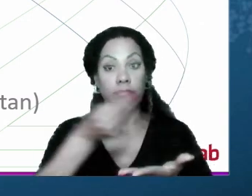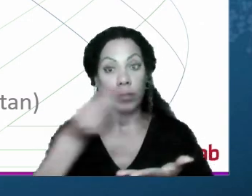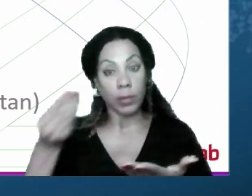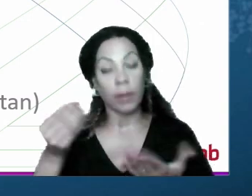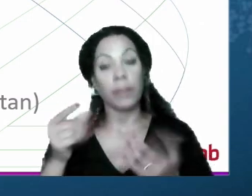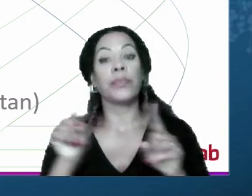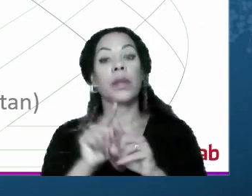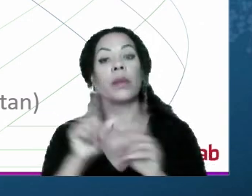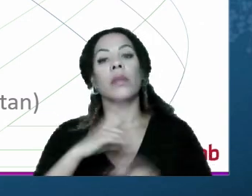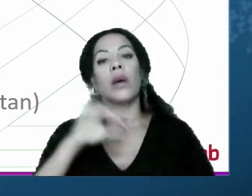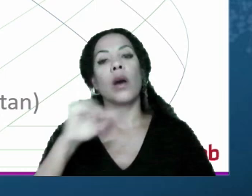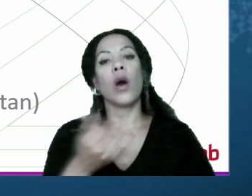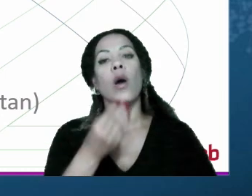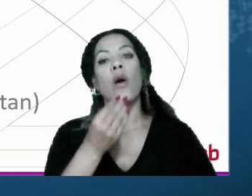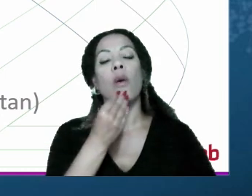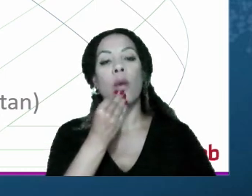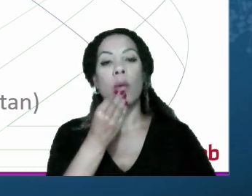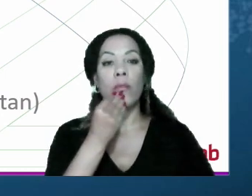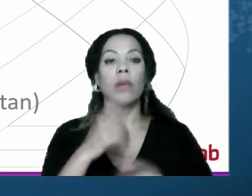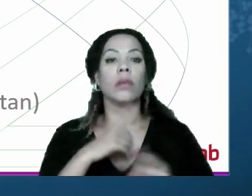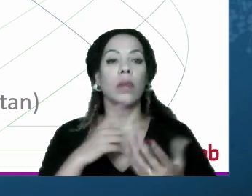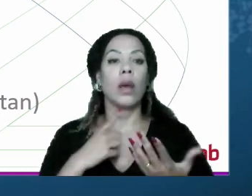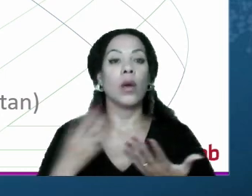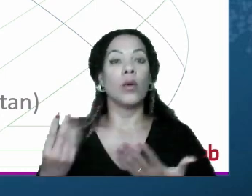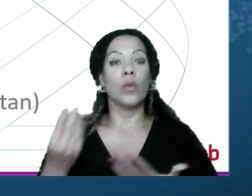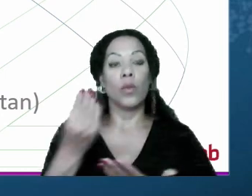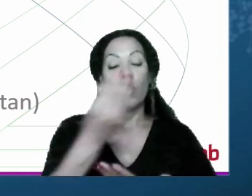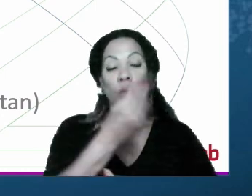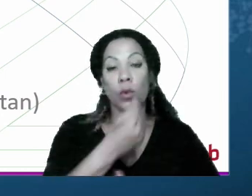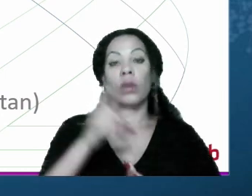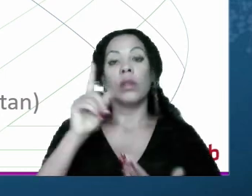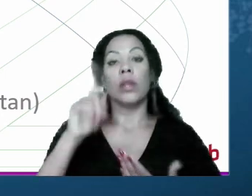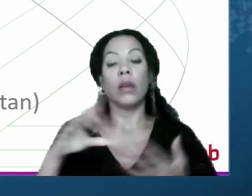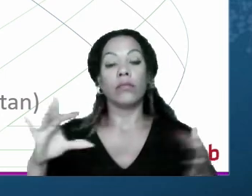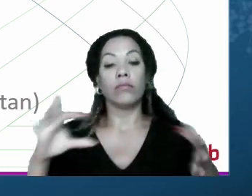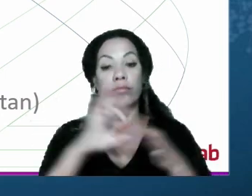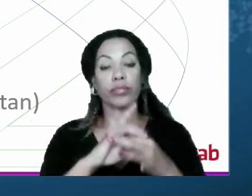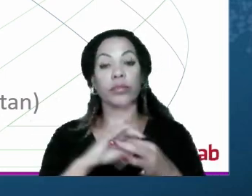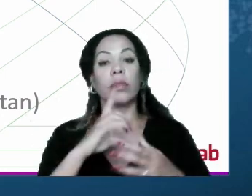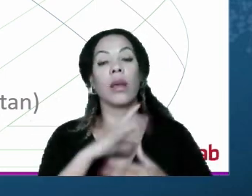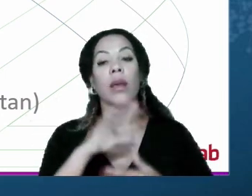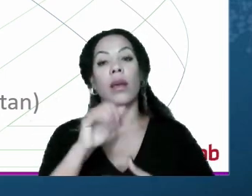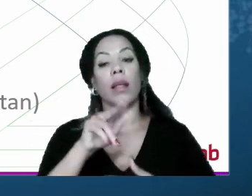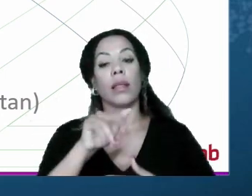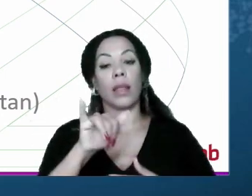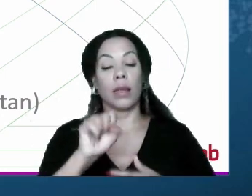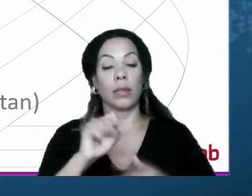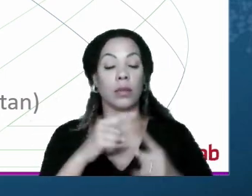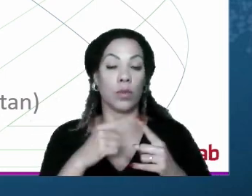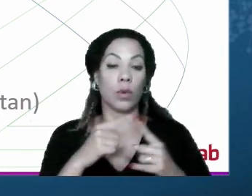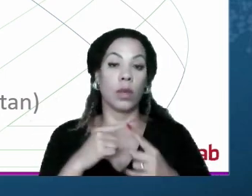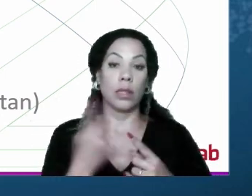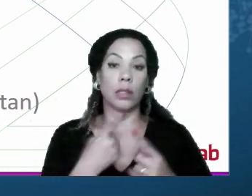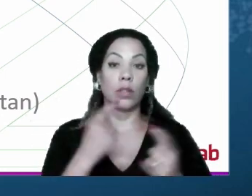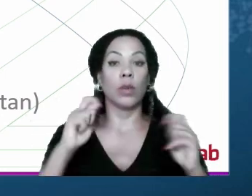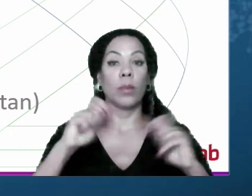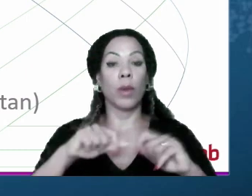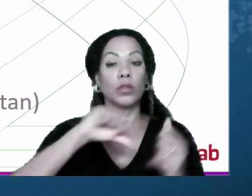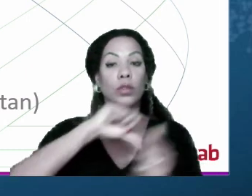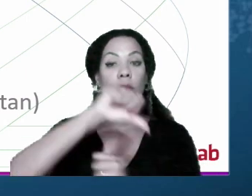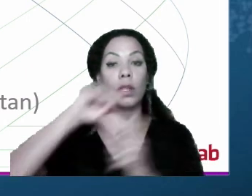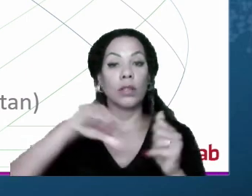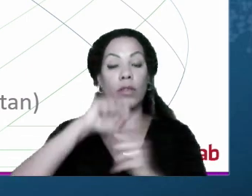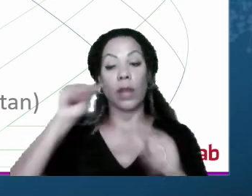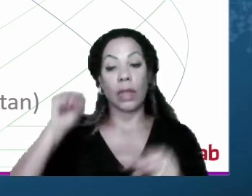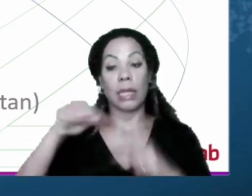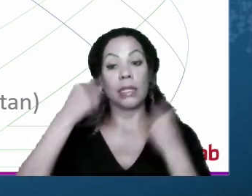oportunidades também, muitas delas são em relação aos canais, porque a gente pode transformar esses